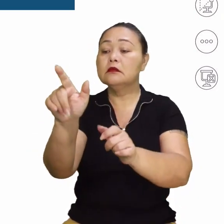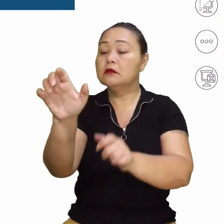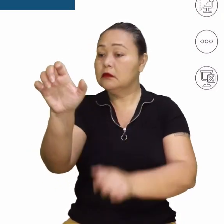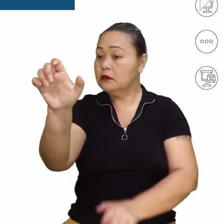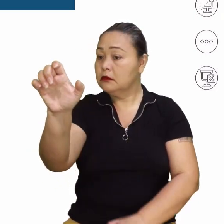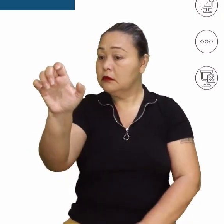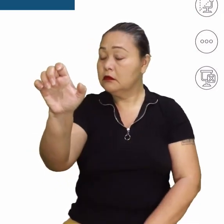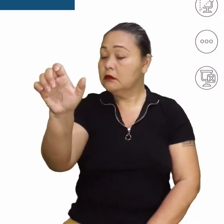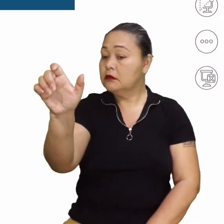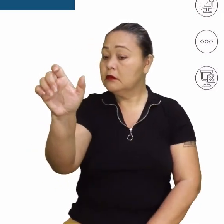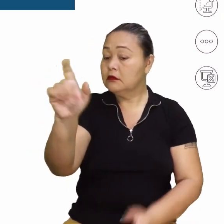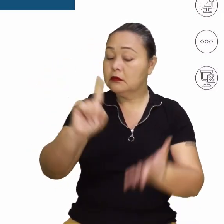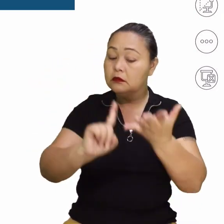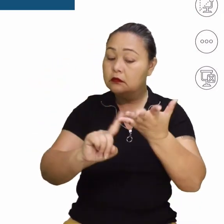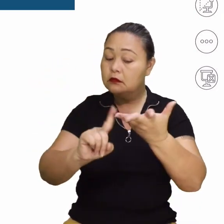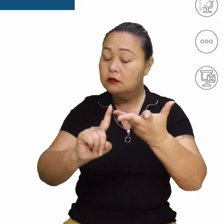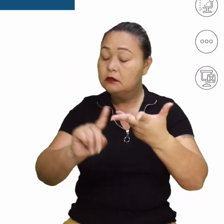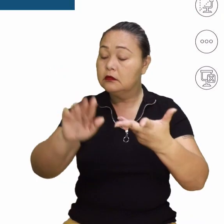cultural